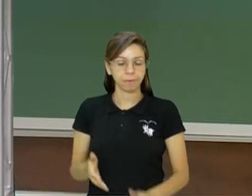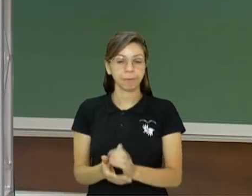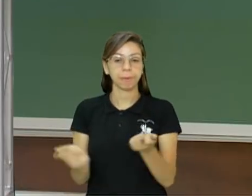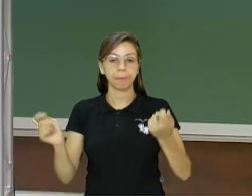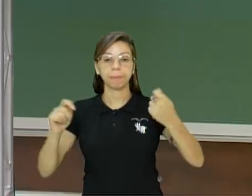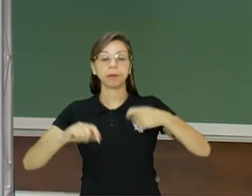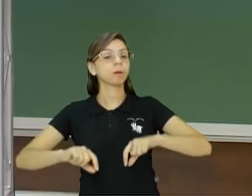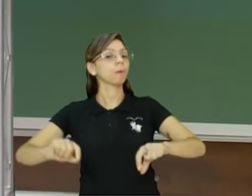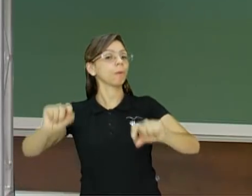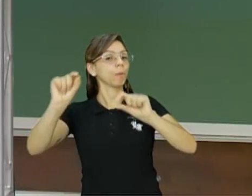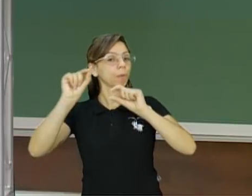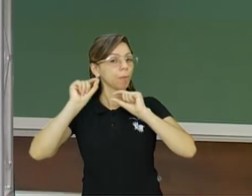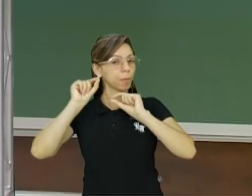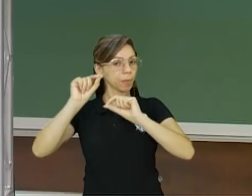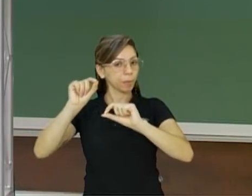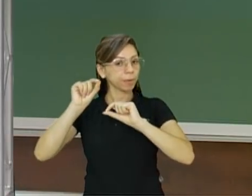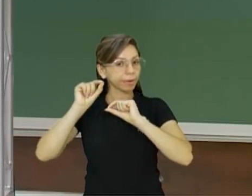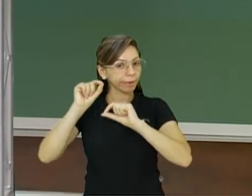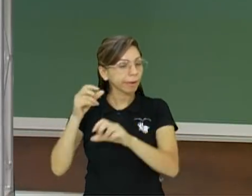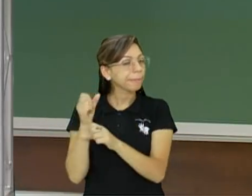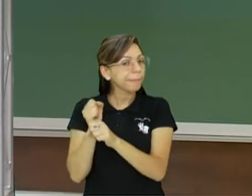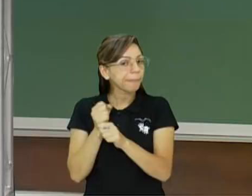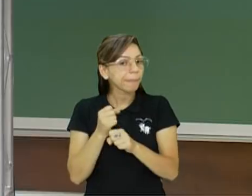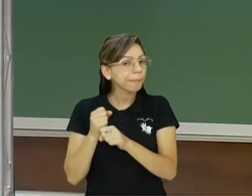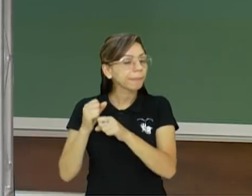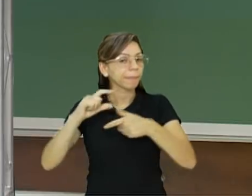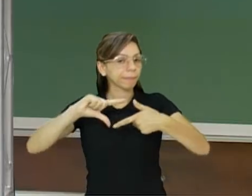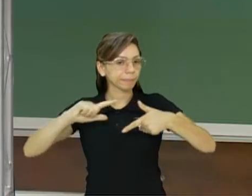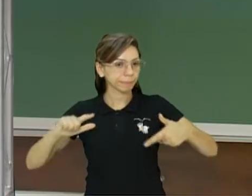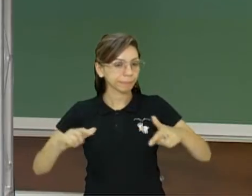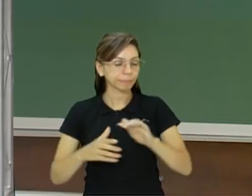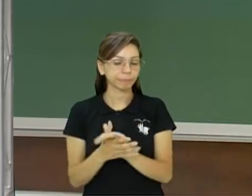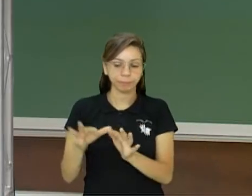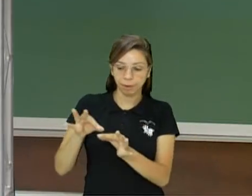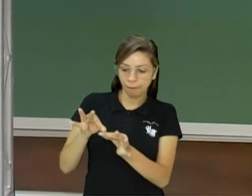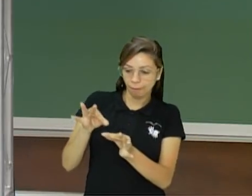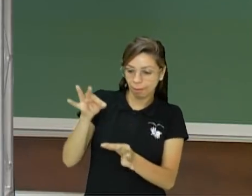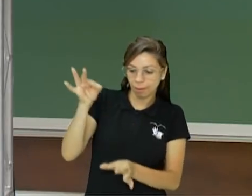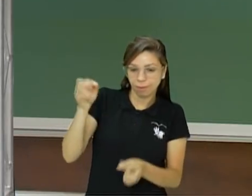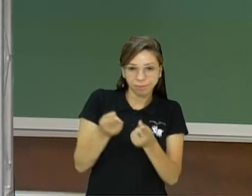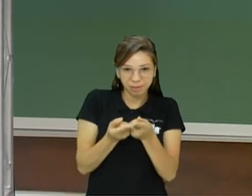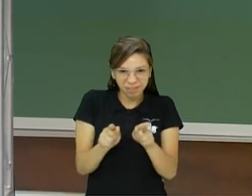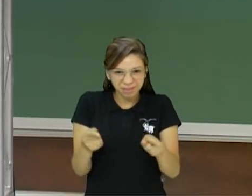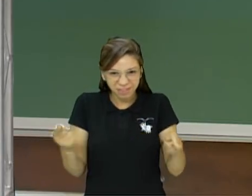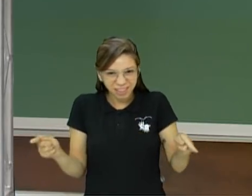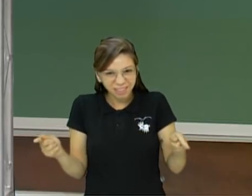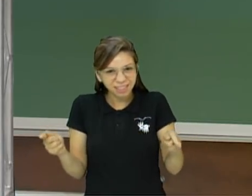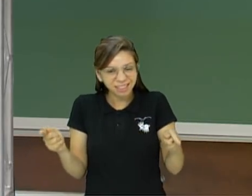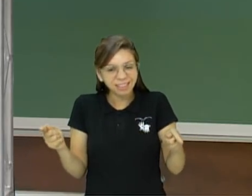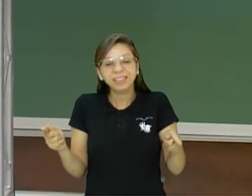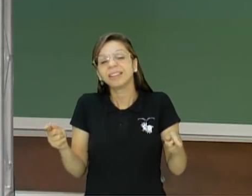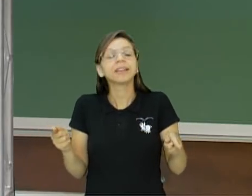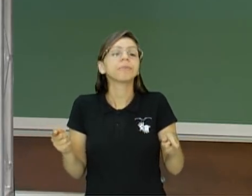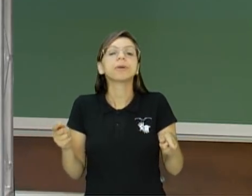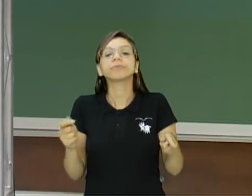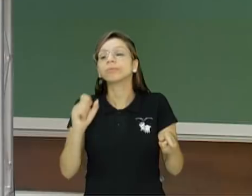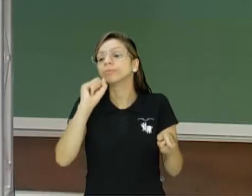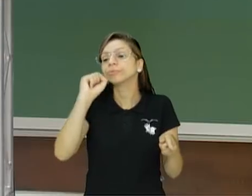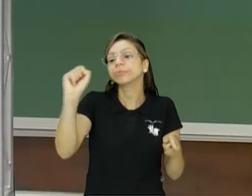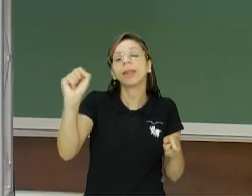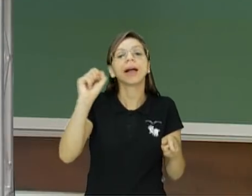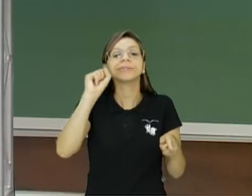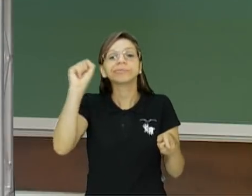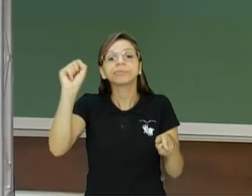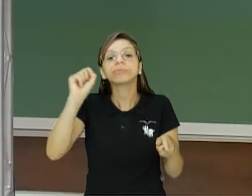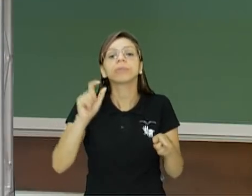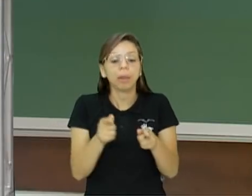precisar do que para construir os sólidos? Palitos de espetinho. Sabe aquele espetinho que a gente come por aí?